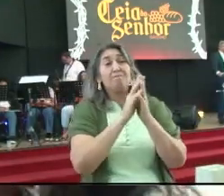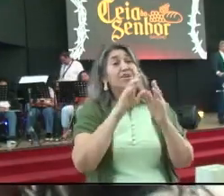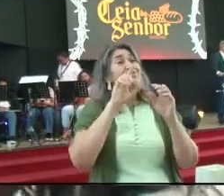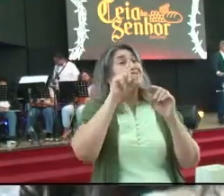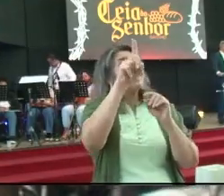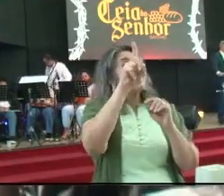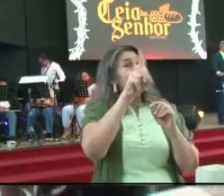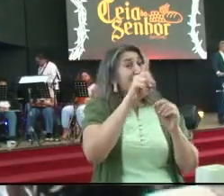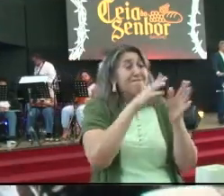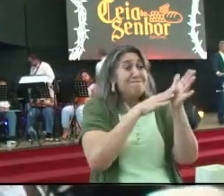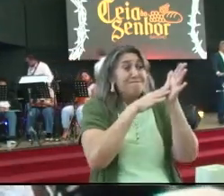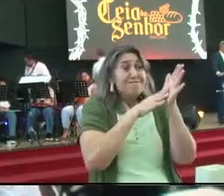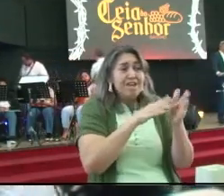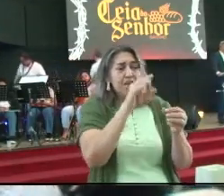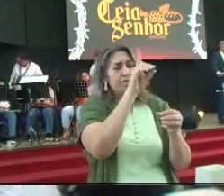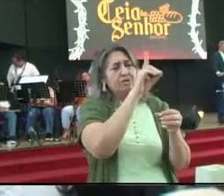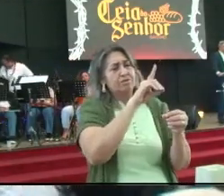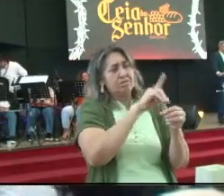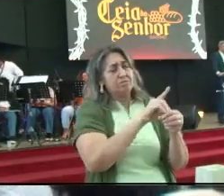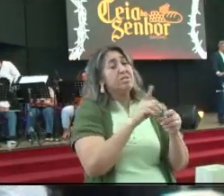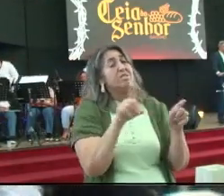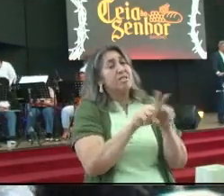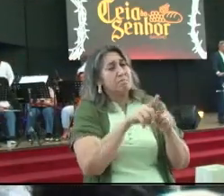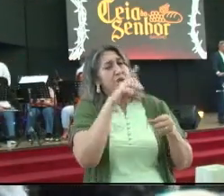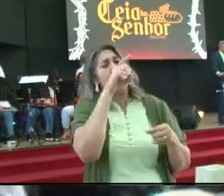dizimista e ofertante.